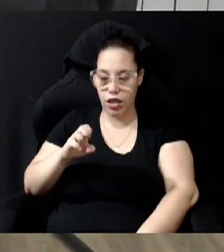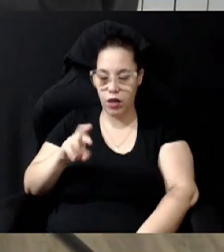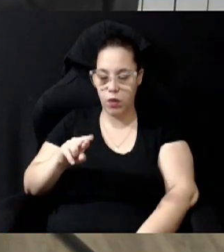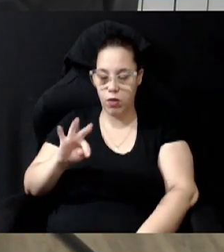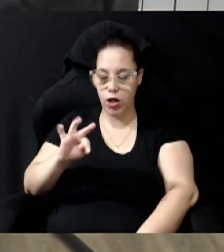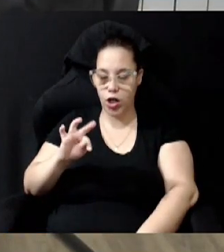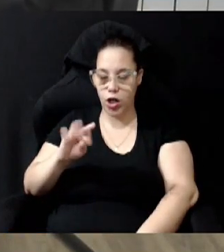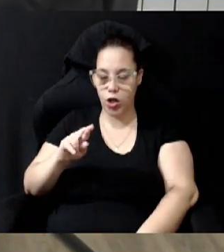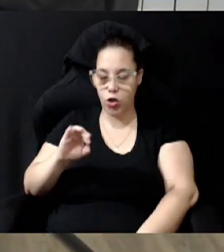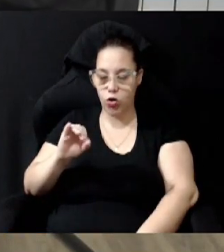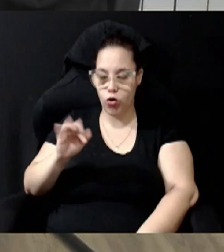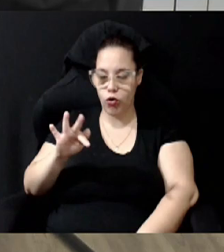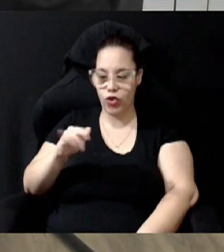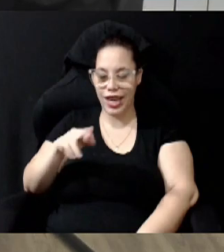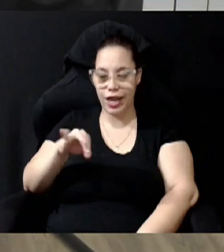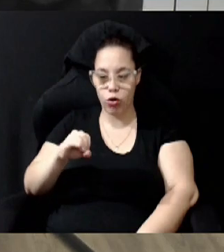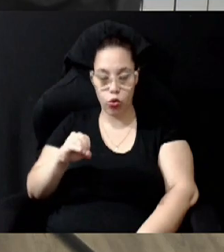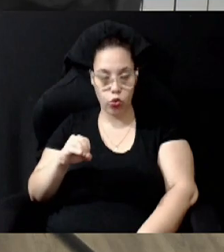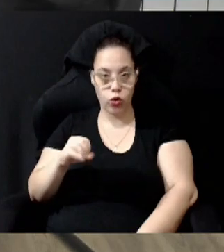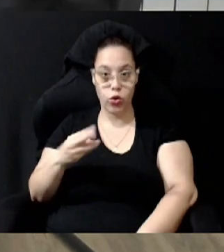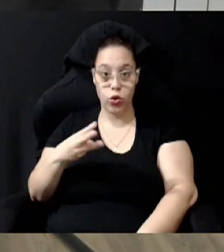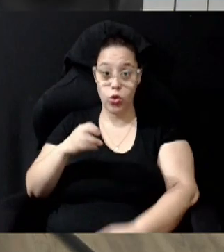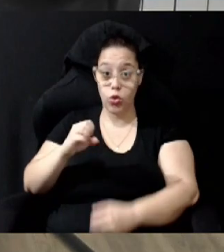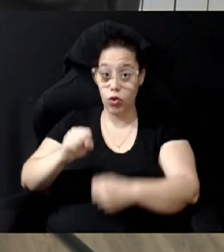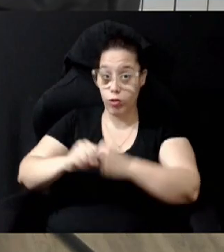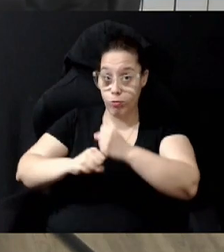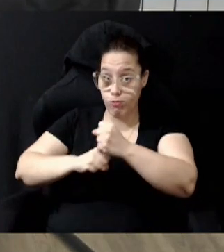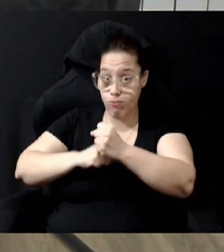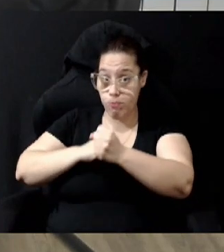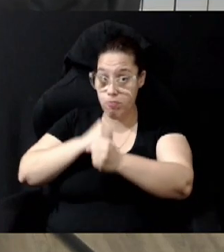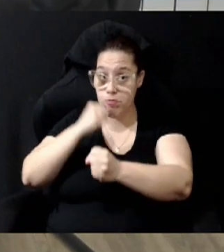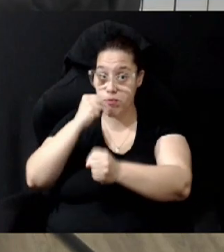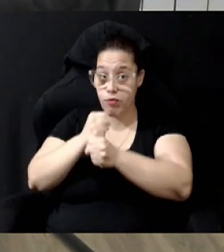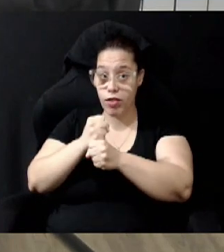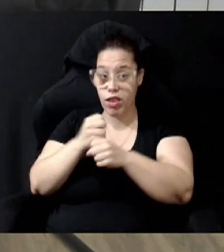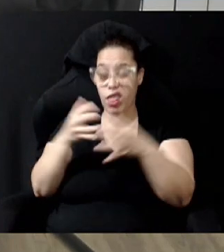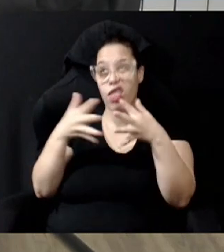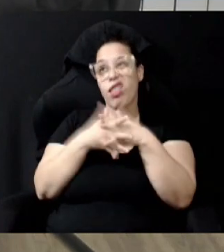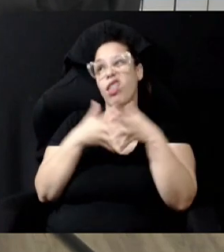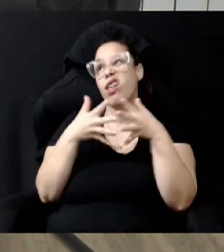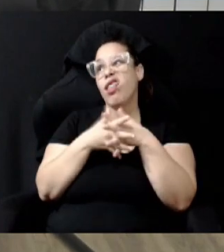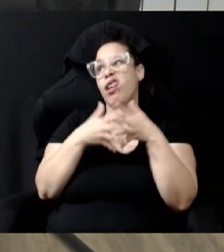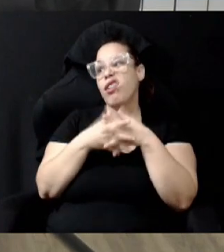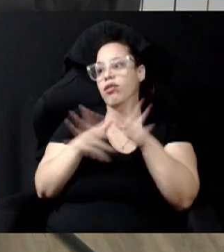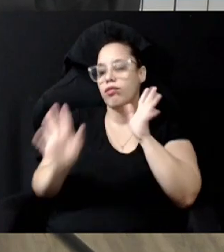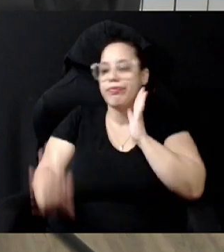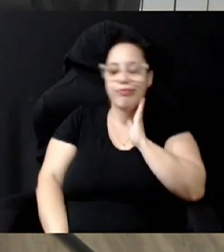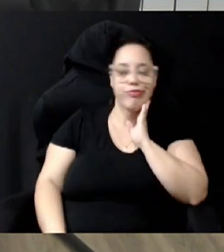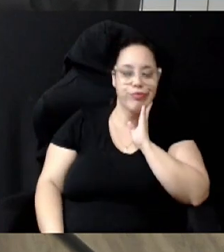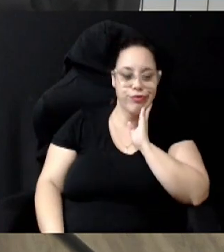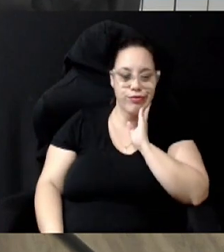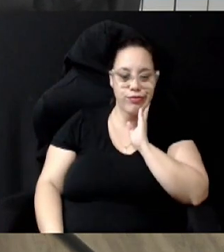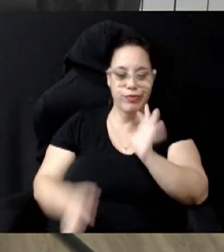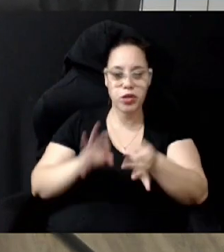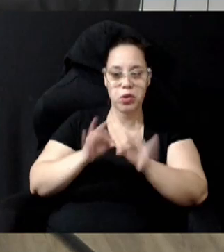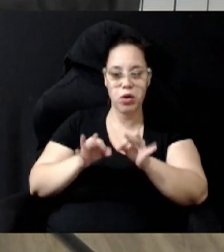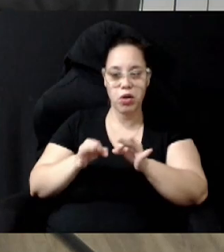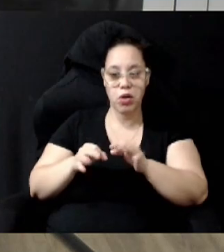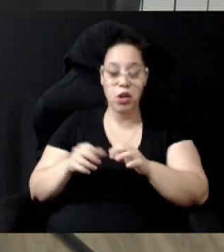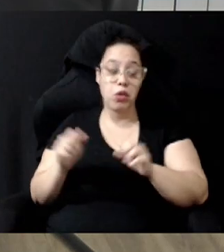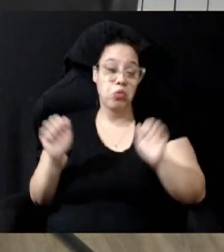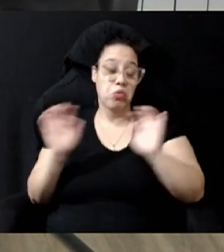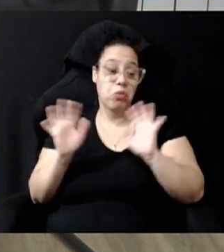anos. E as pessoas confundem às vezes, não, o judiciário está muito